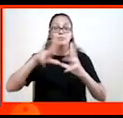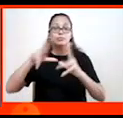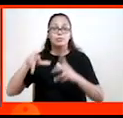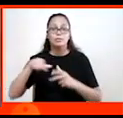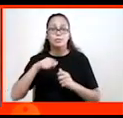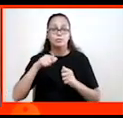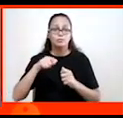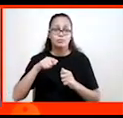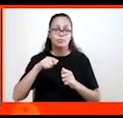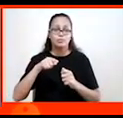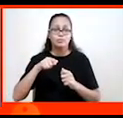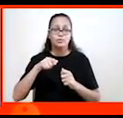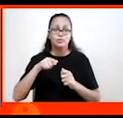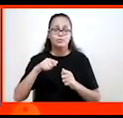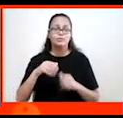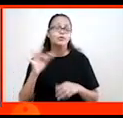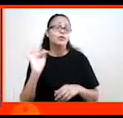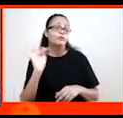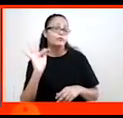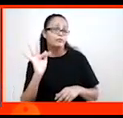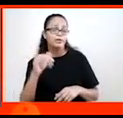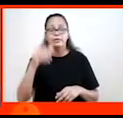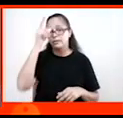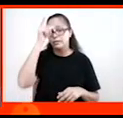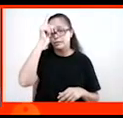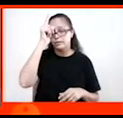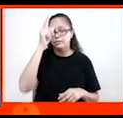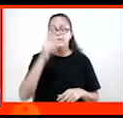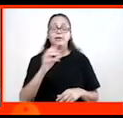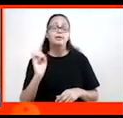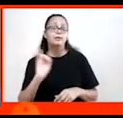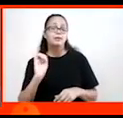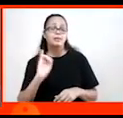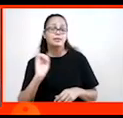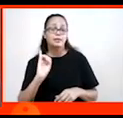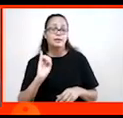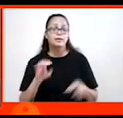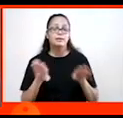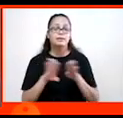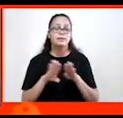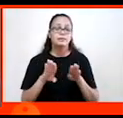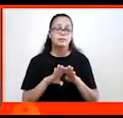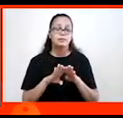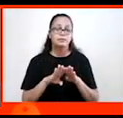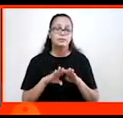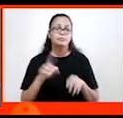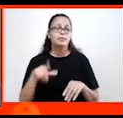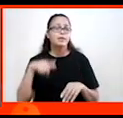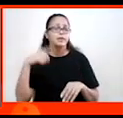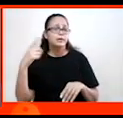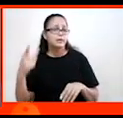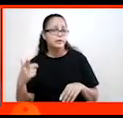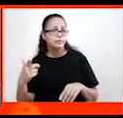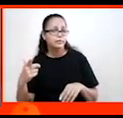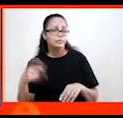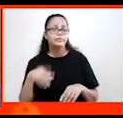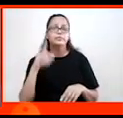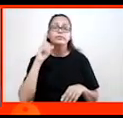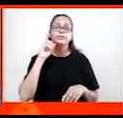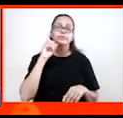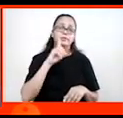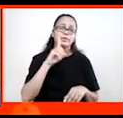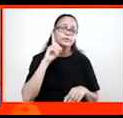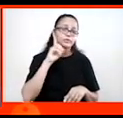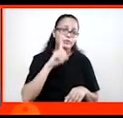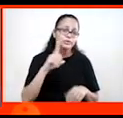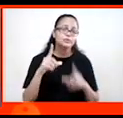outros países europeus, né? Como França, Alemanha, Itália. E também em direção a outros continentes, como Estados Unidos e depois